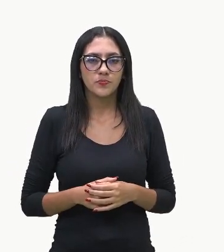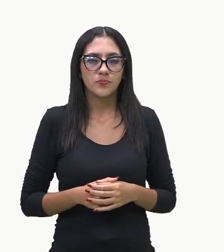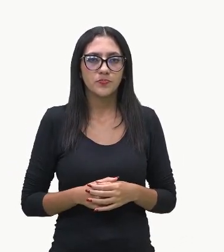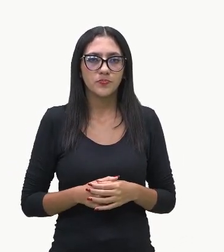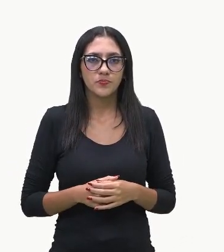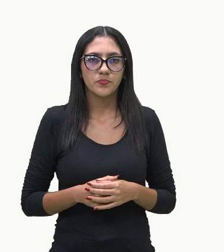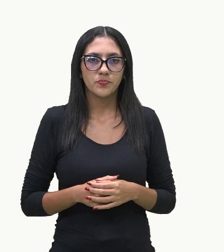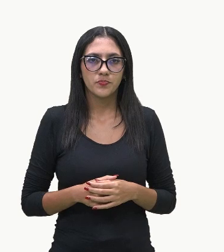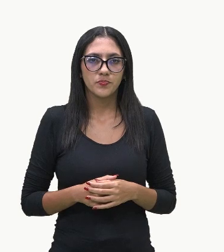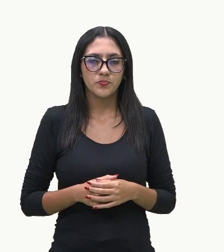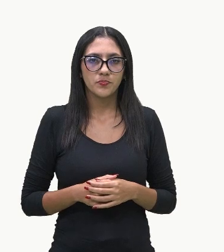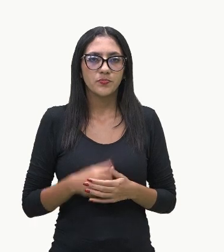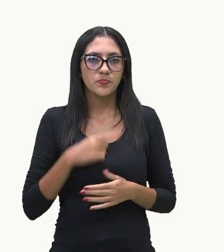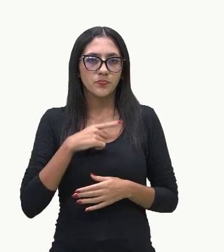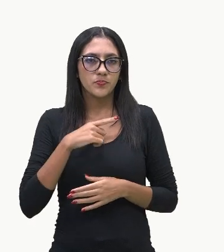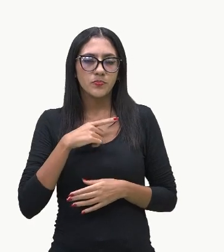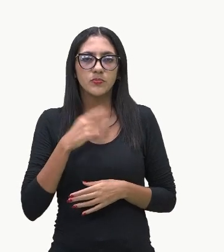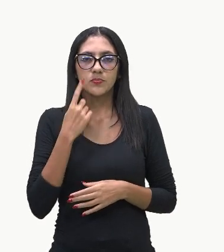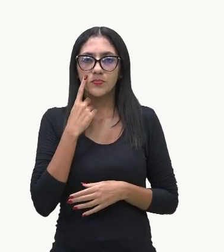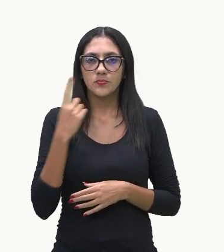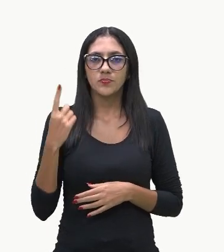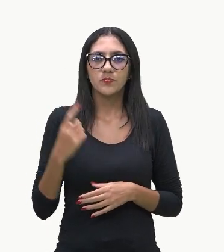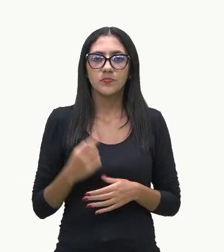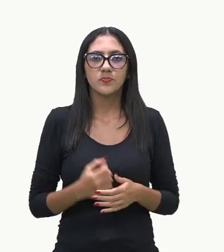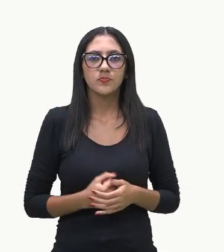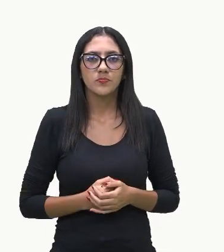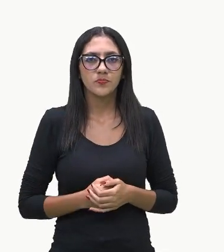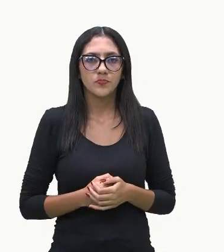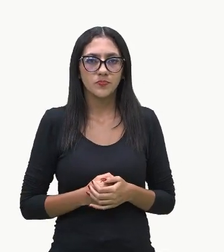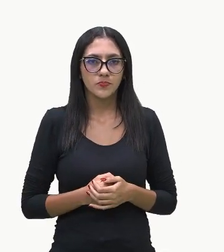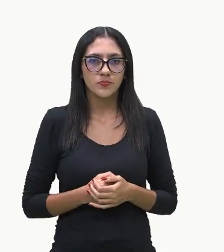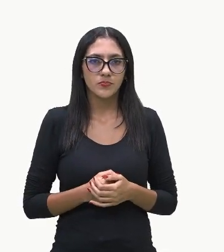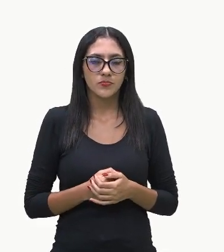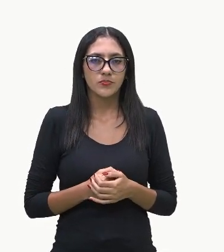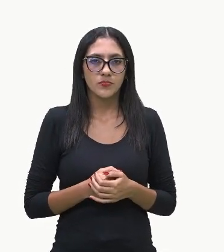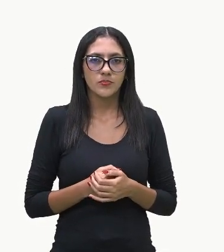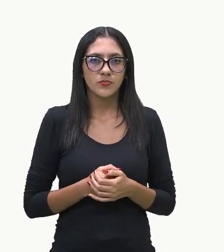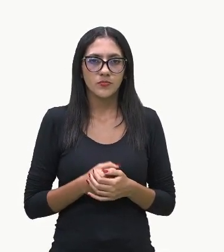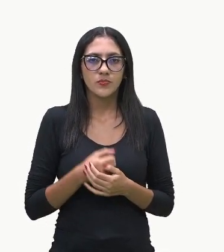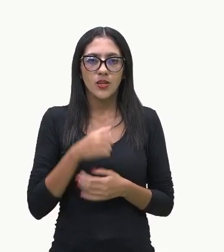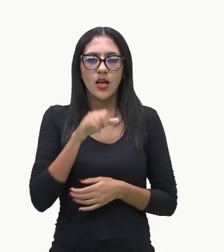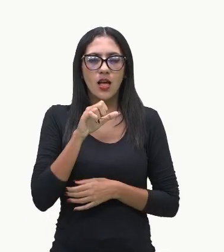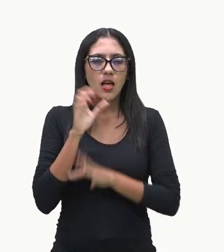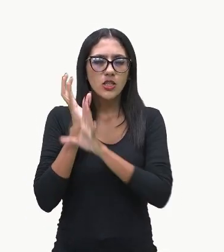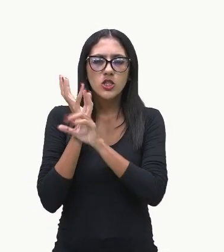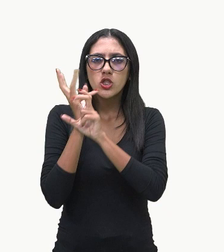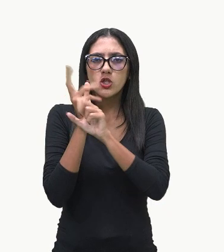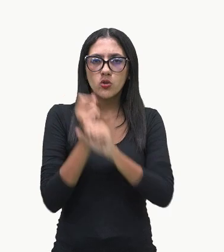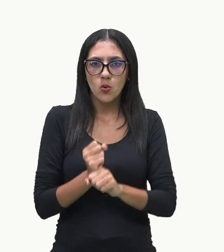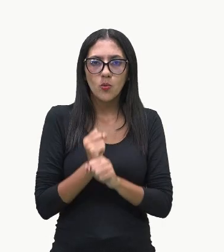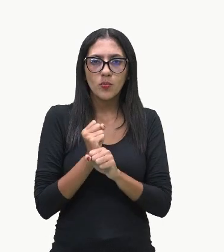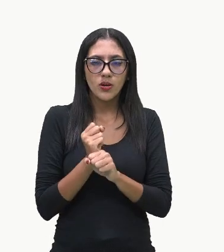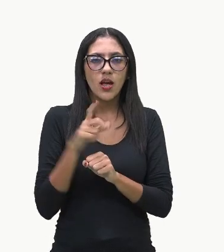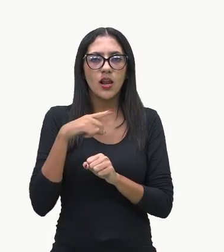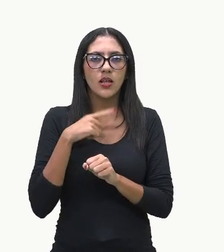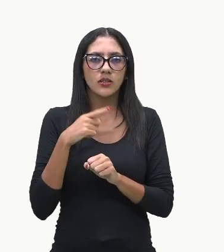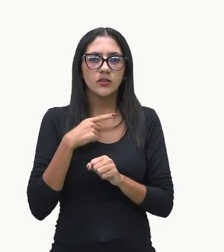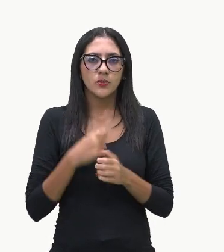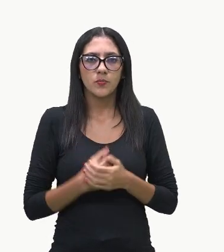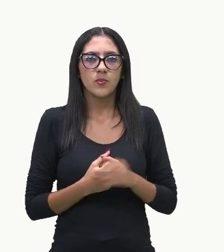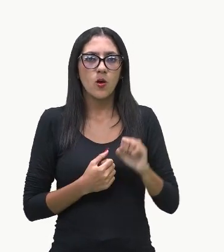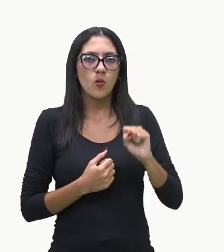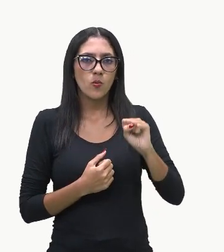ó, soma dos ângulos internos, a fórmula é dada por N